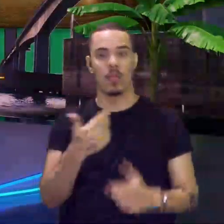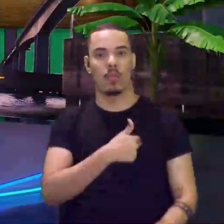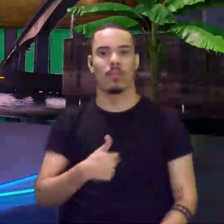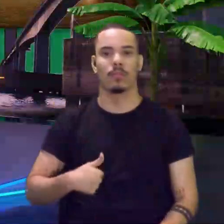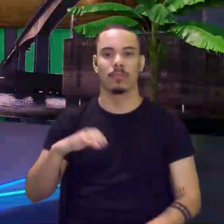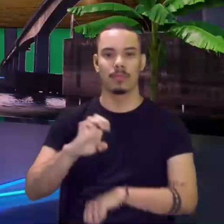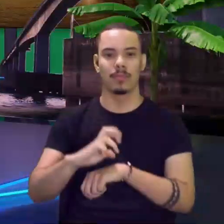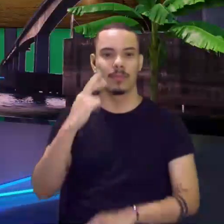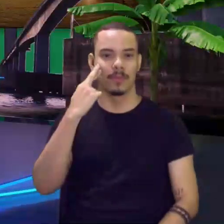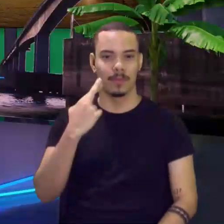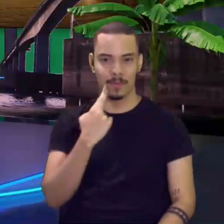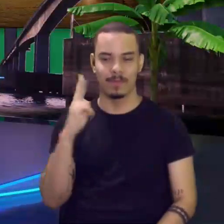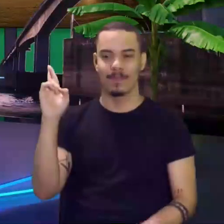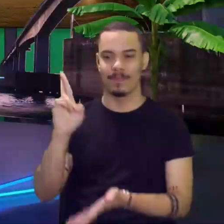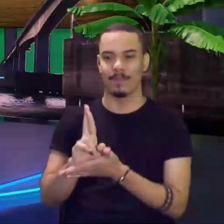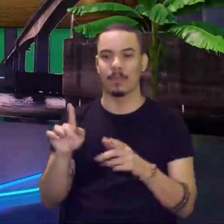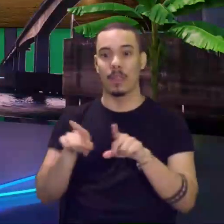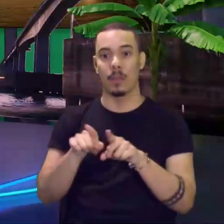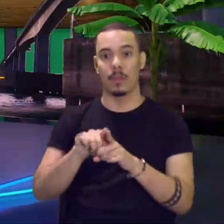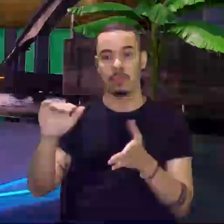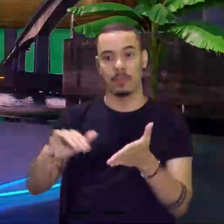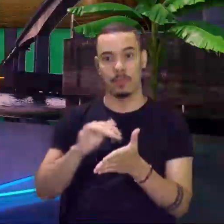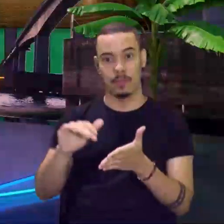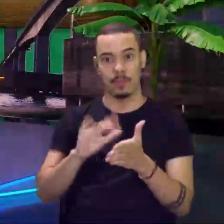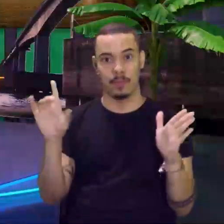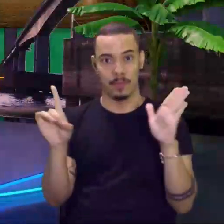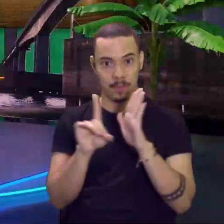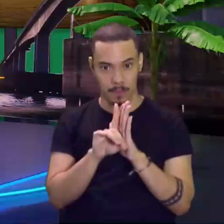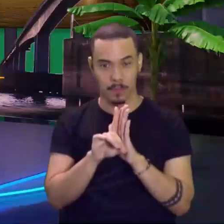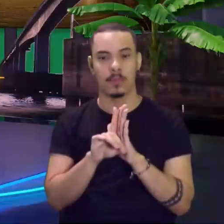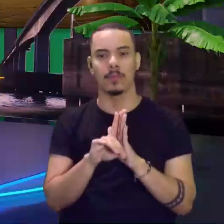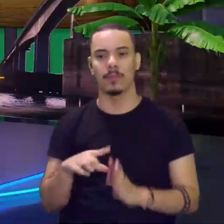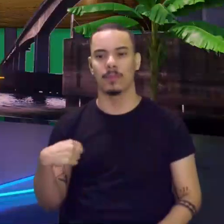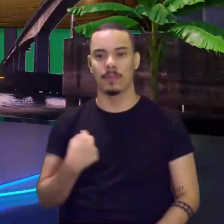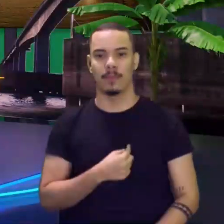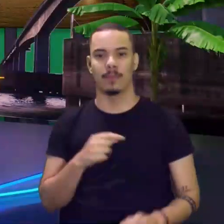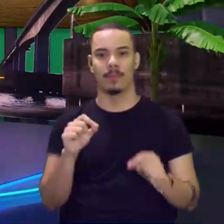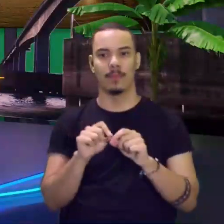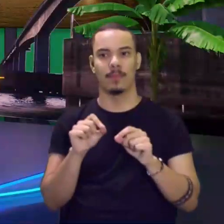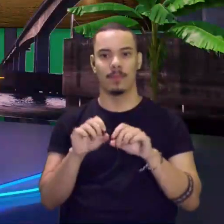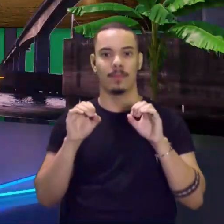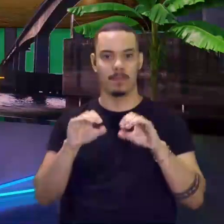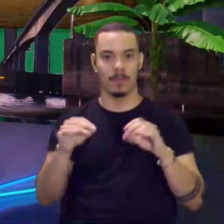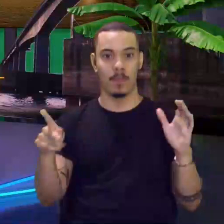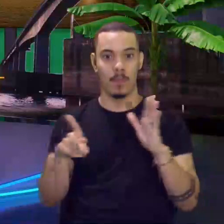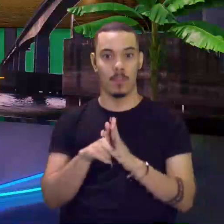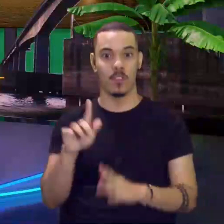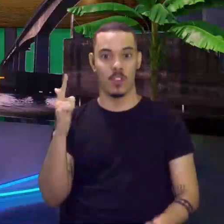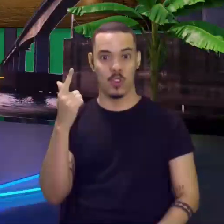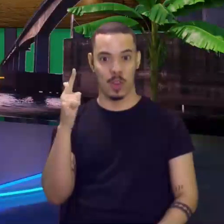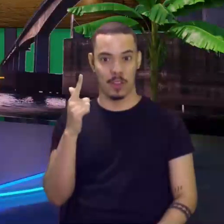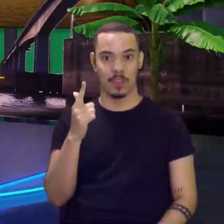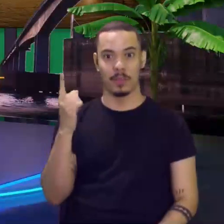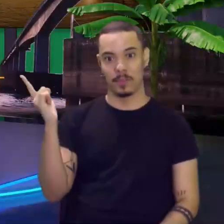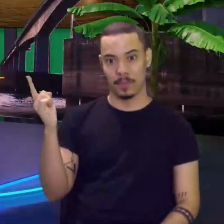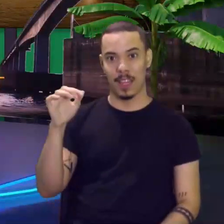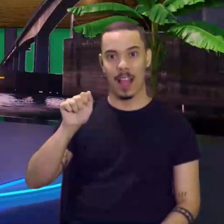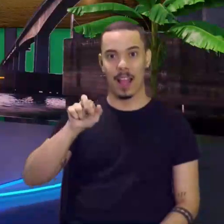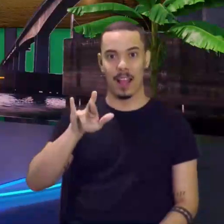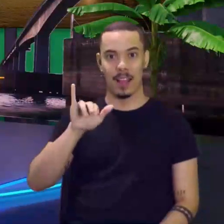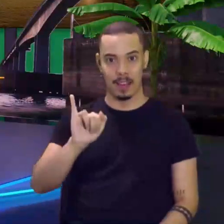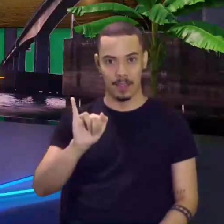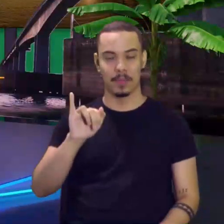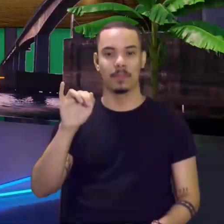estado de Rondônia, da Secretaria Estadual da Educação, nós que formamos a equipe de geografia, eu, professor